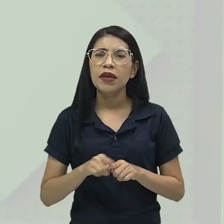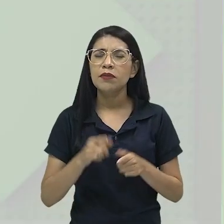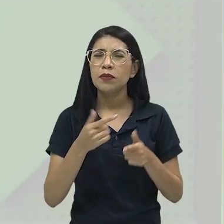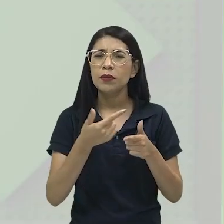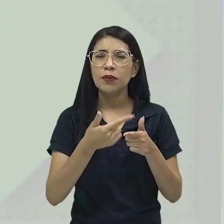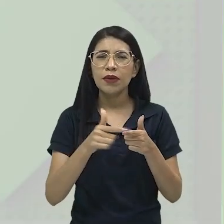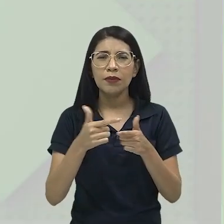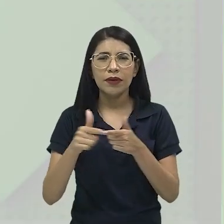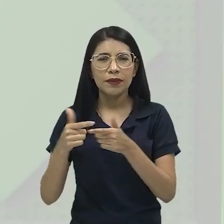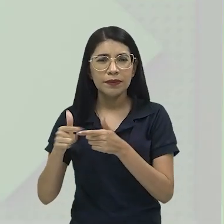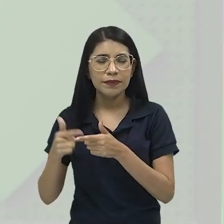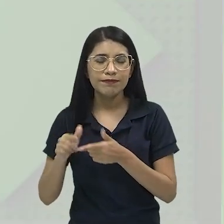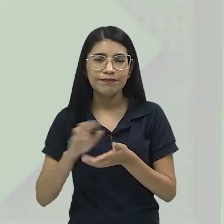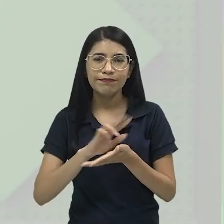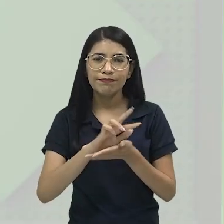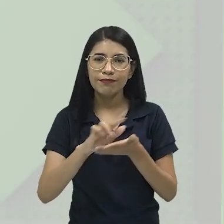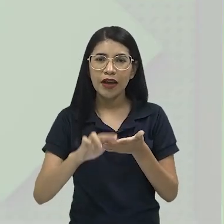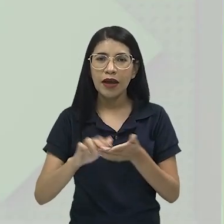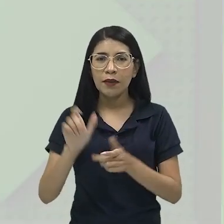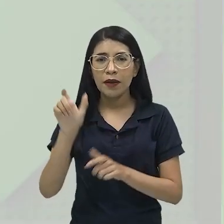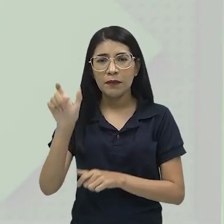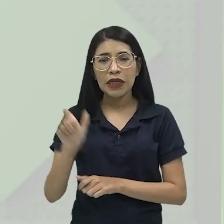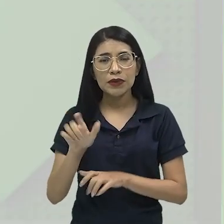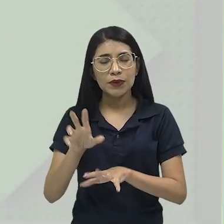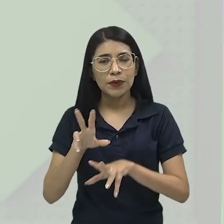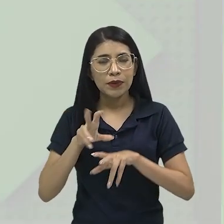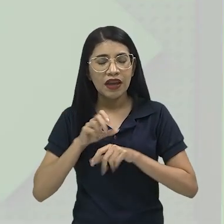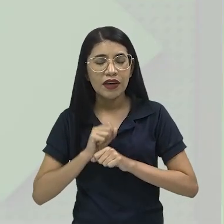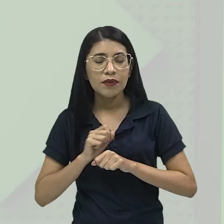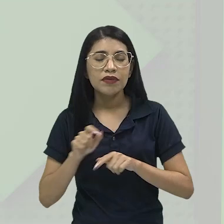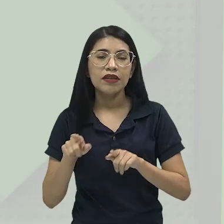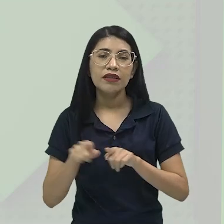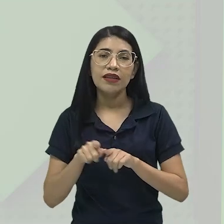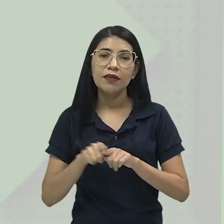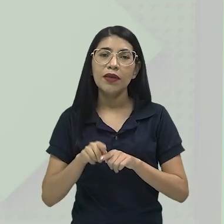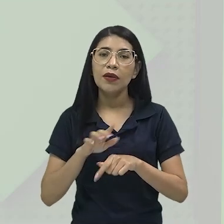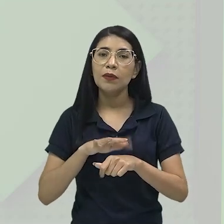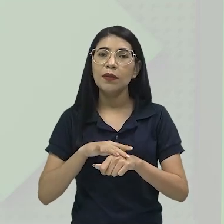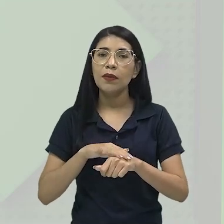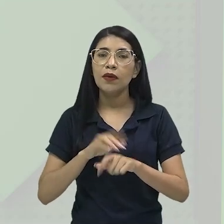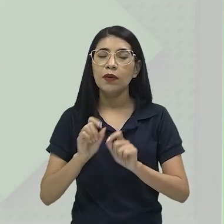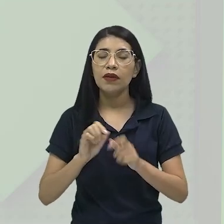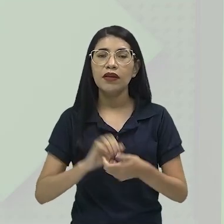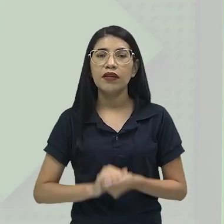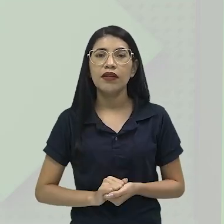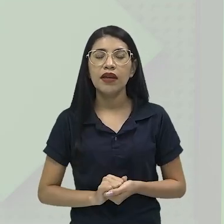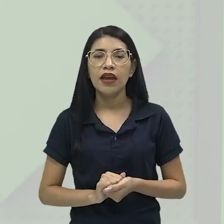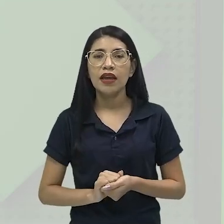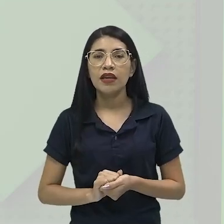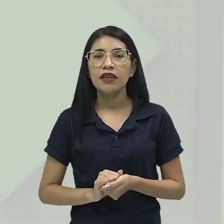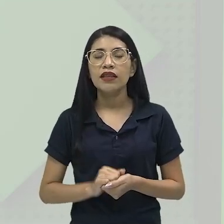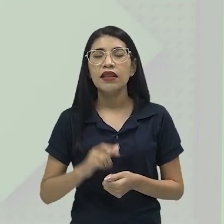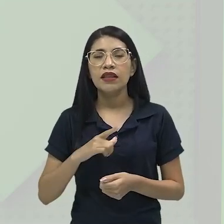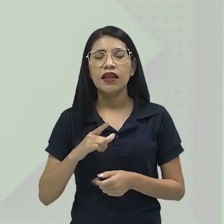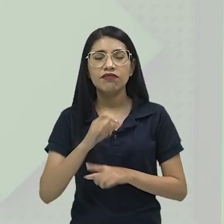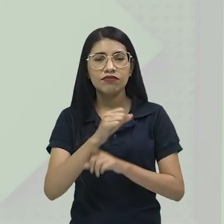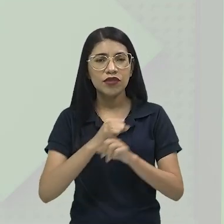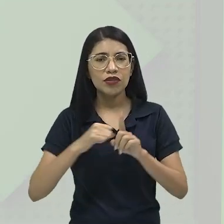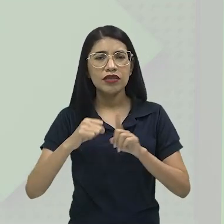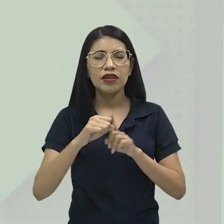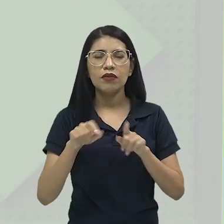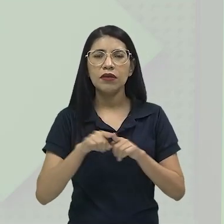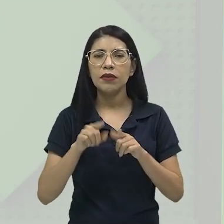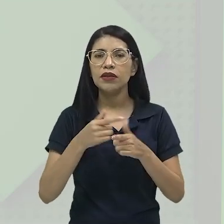que causa para a pessoa que está com a doença, é uma doença que a gente chama de cunho social. Por que